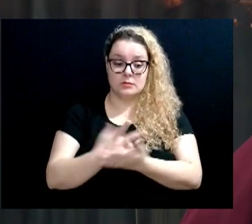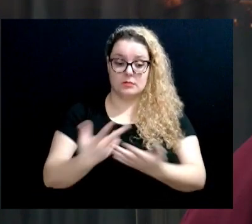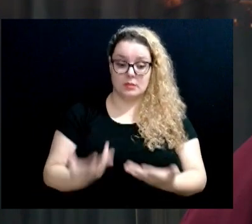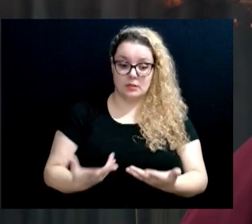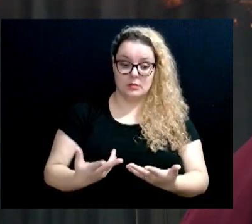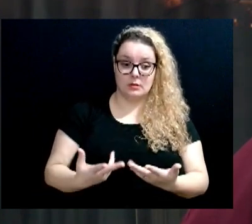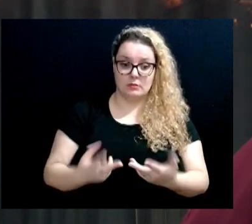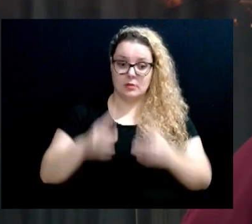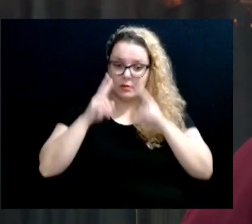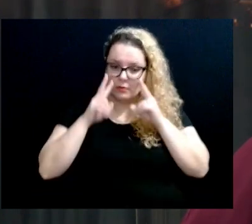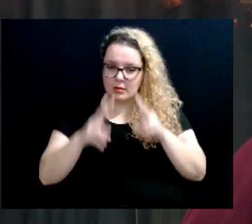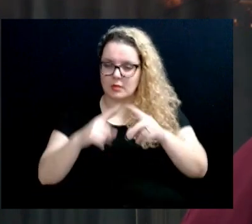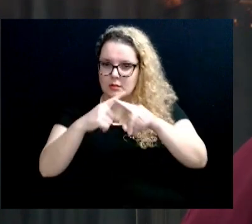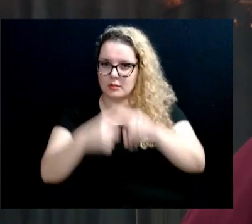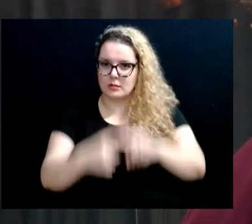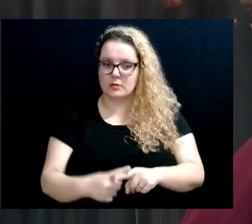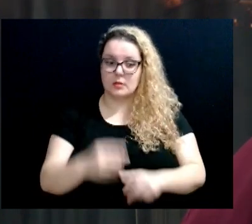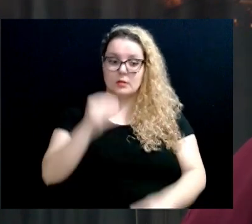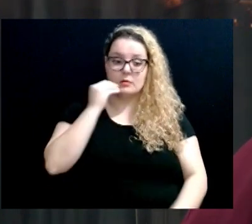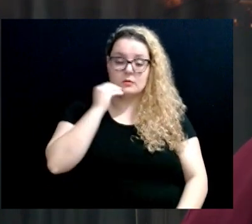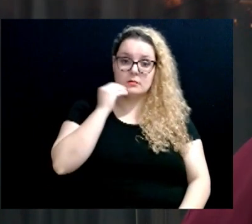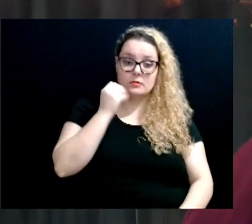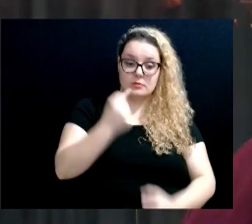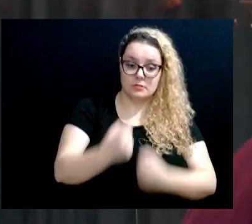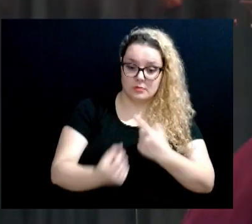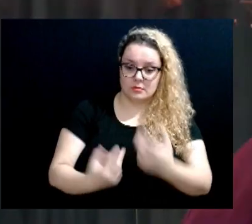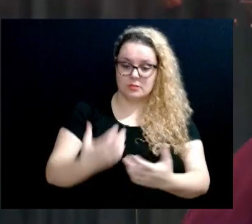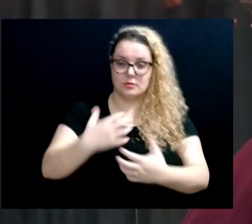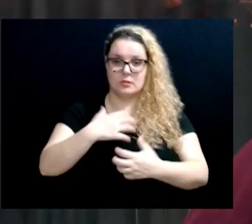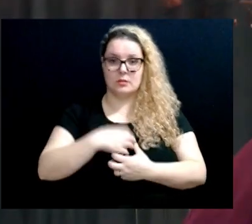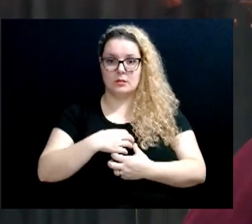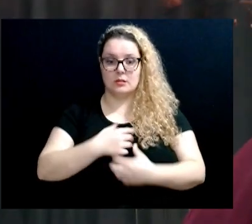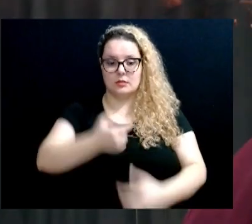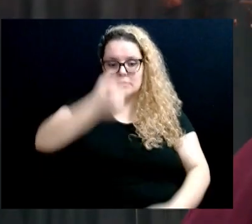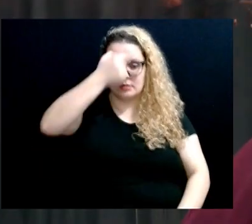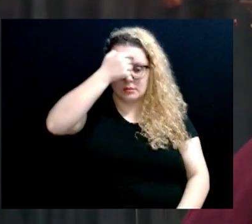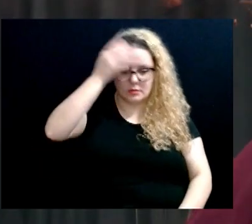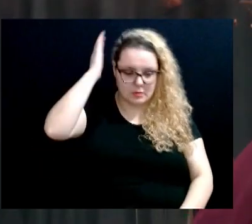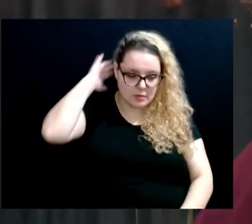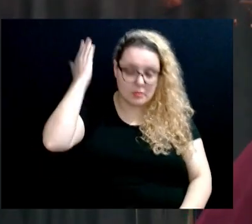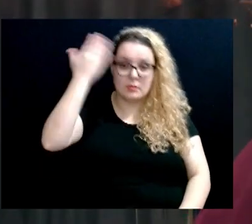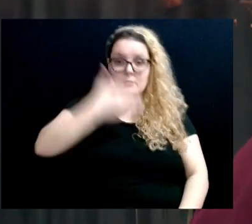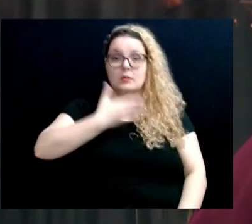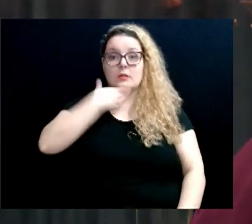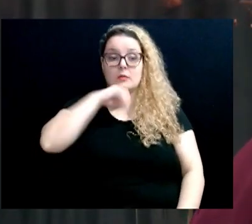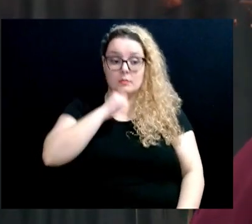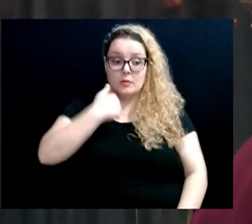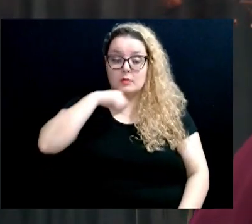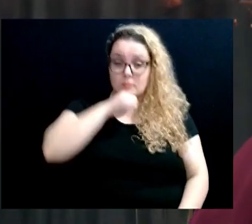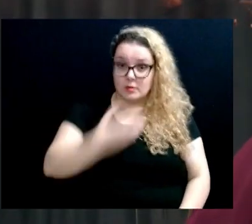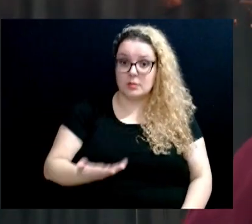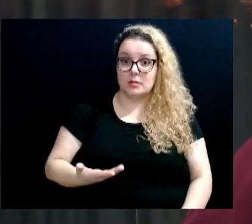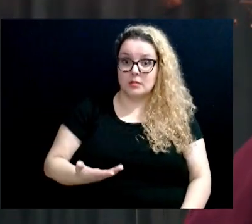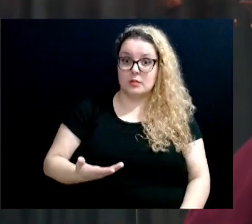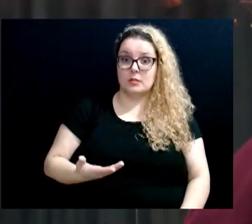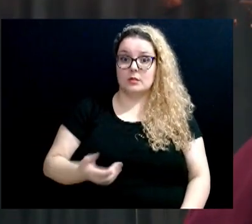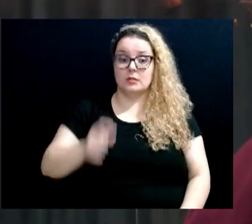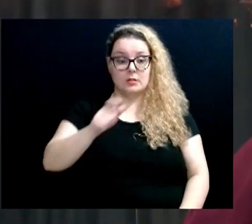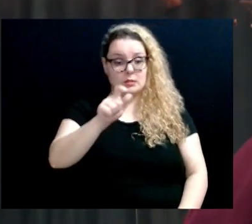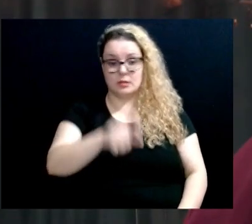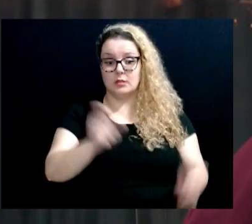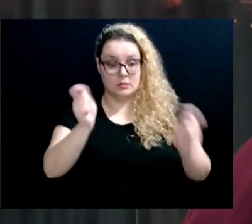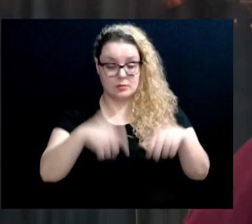sempre tentando de alguma forma, inconsciente, provar para esses pais de que ele é suficiente. Porque para esses